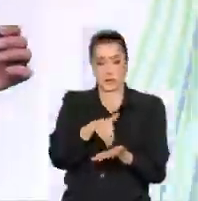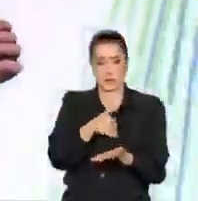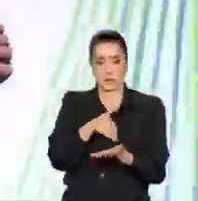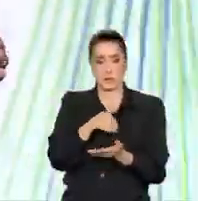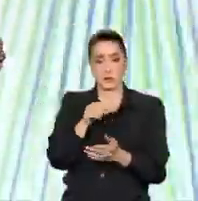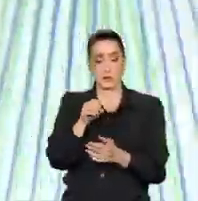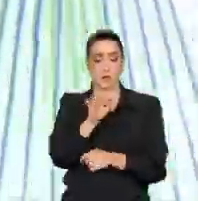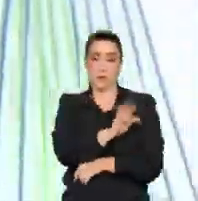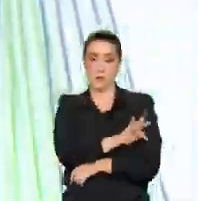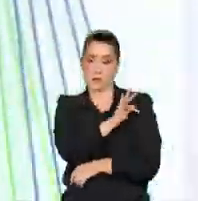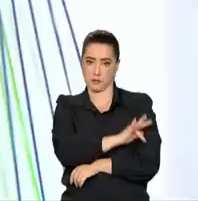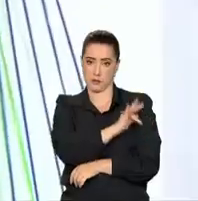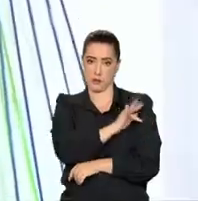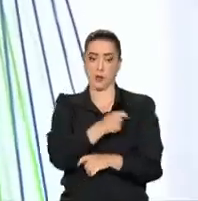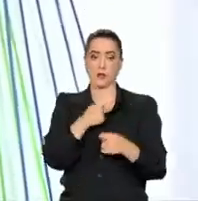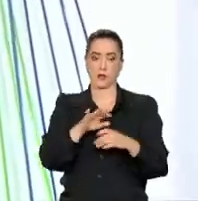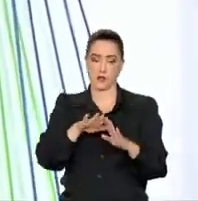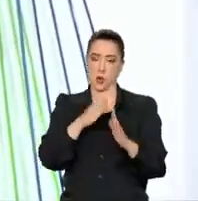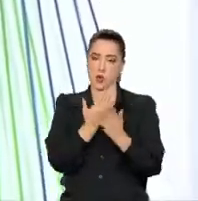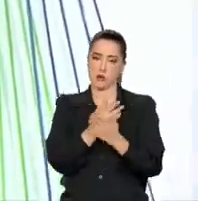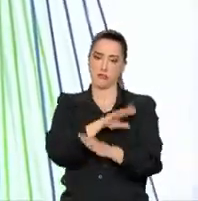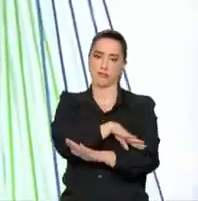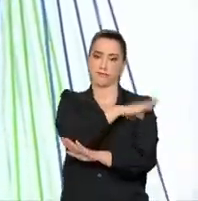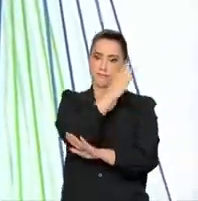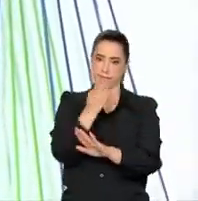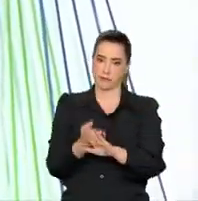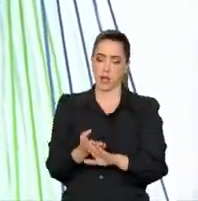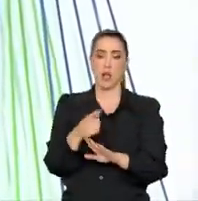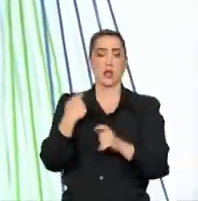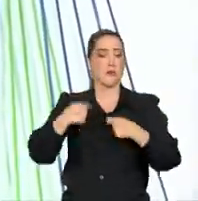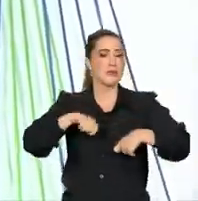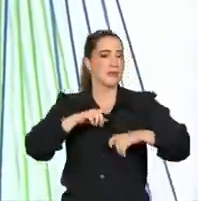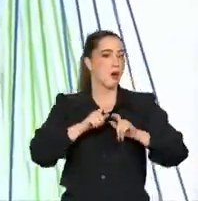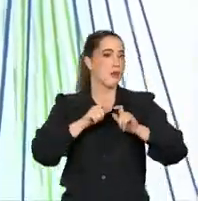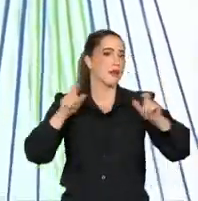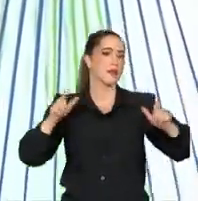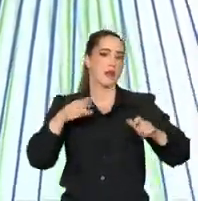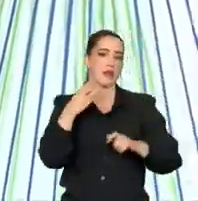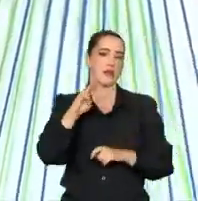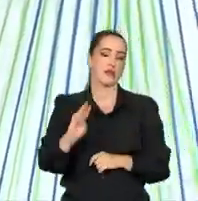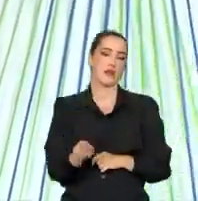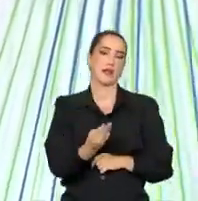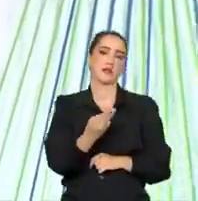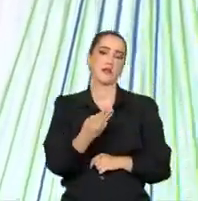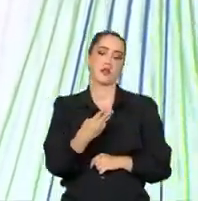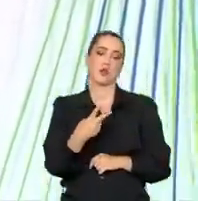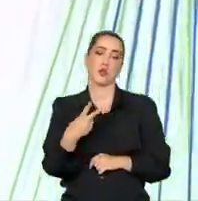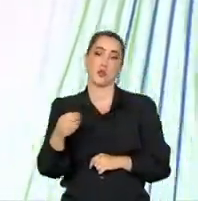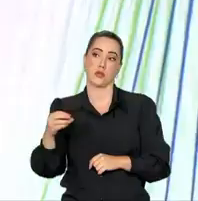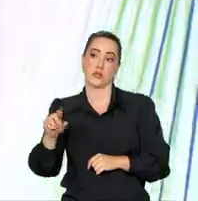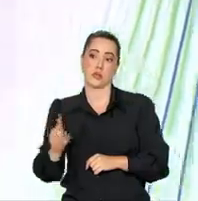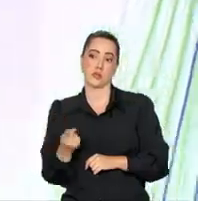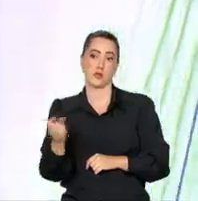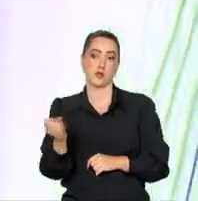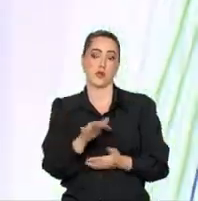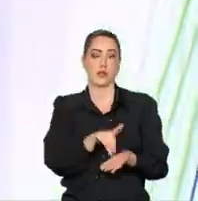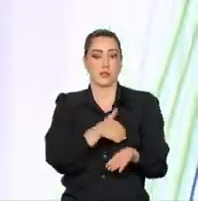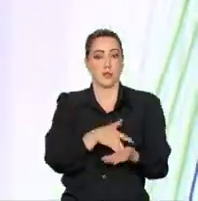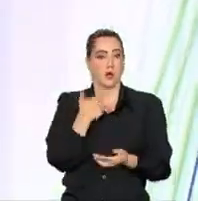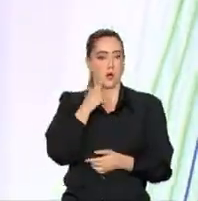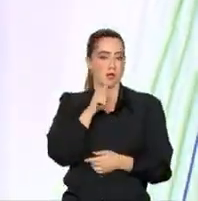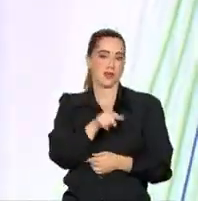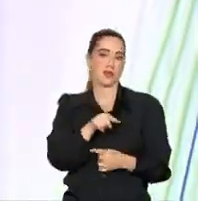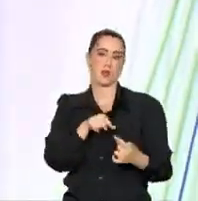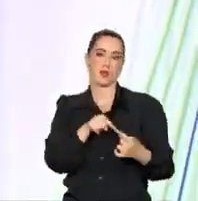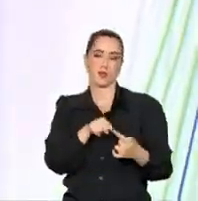da educação básica em tempo integral. Nós precisamos aumentar em 3 milhões e 200 mil novas matrículas para alcançar essa